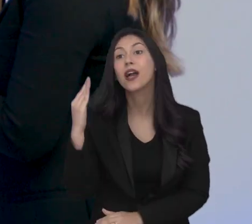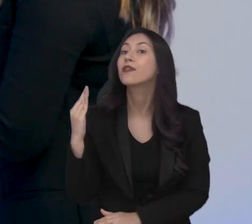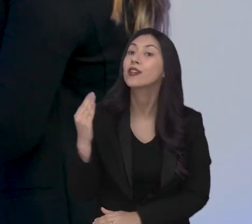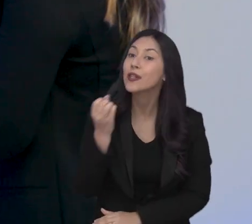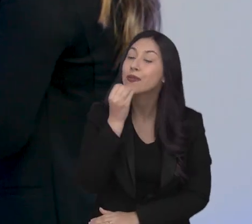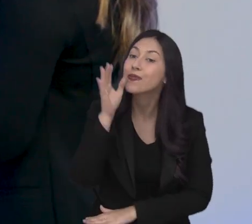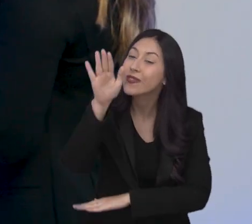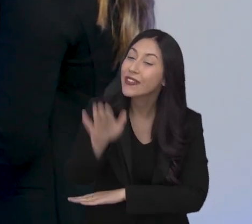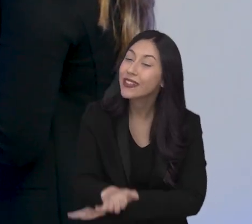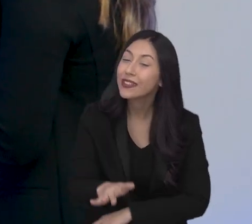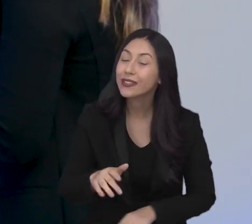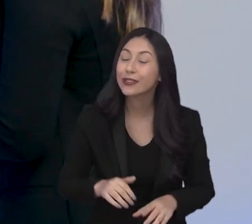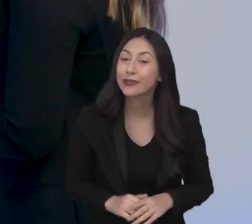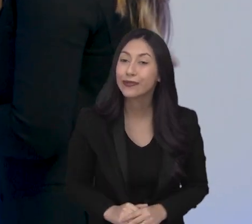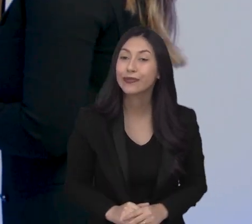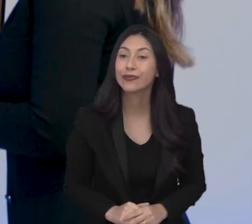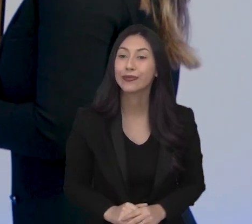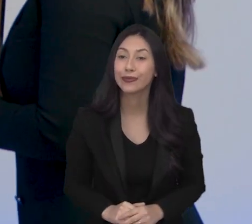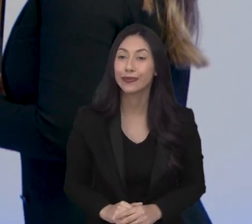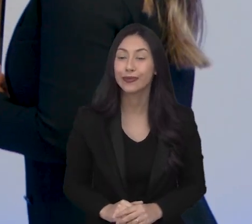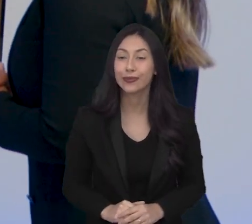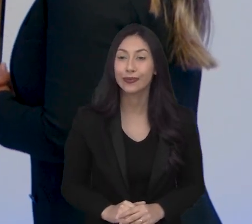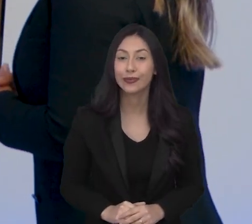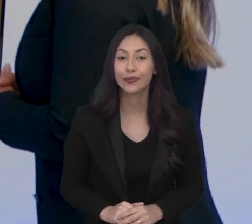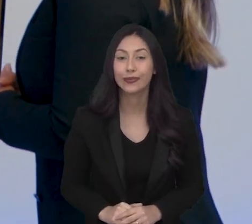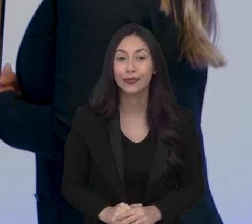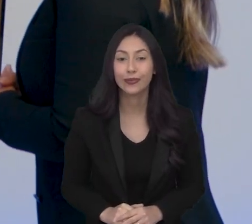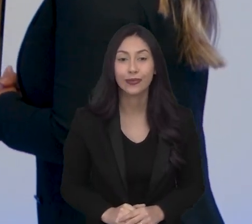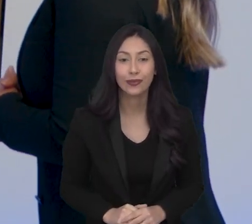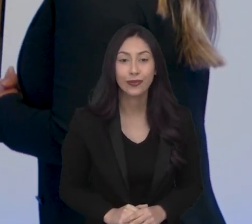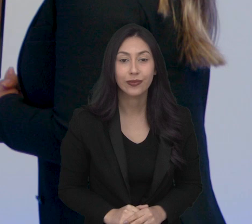Oi, Marvin, boa tarde para você.